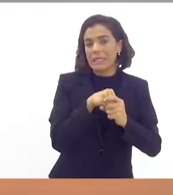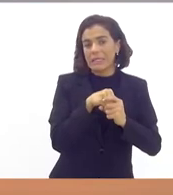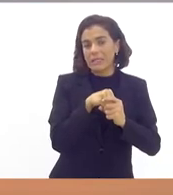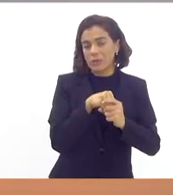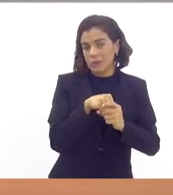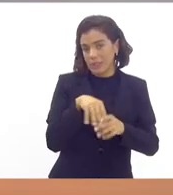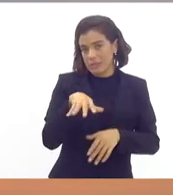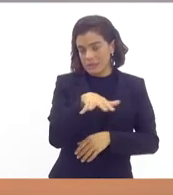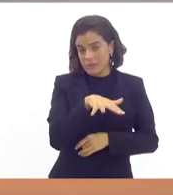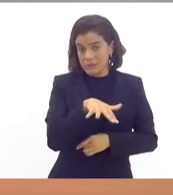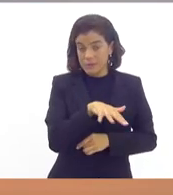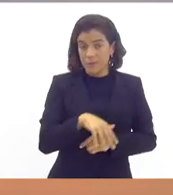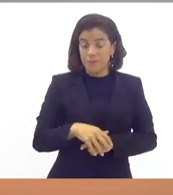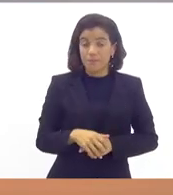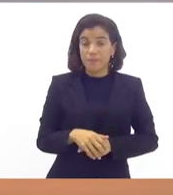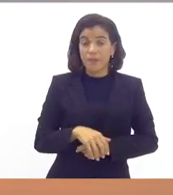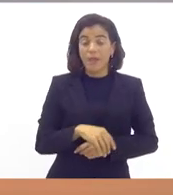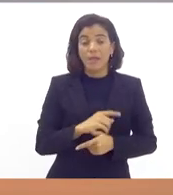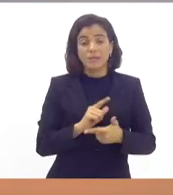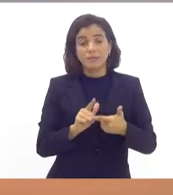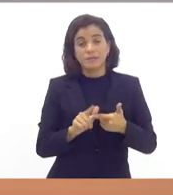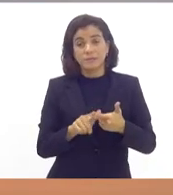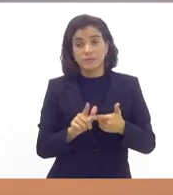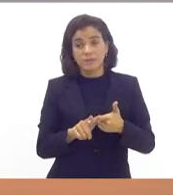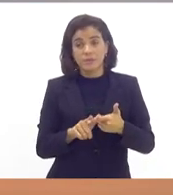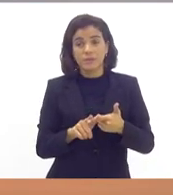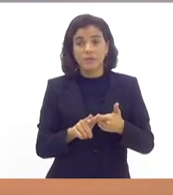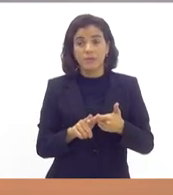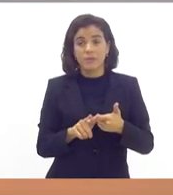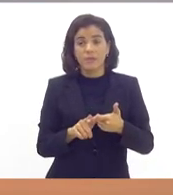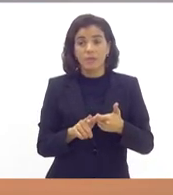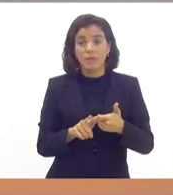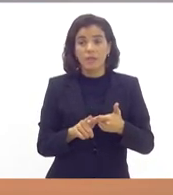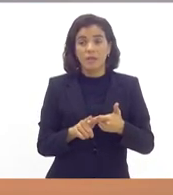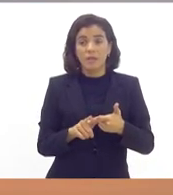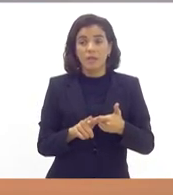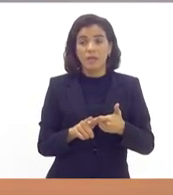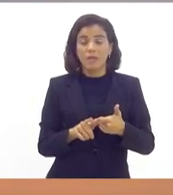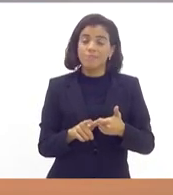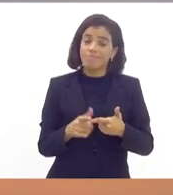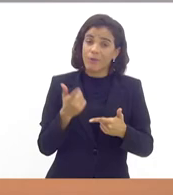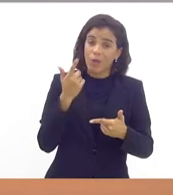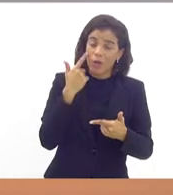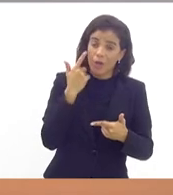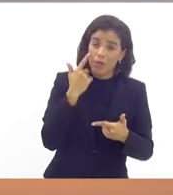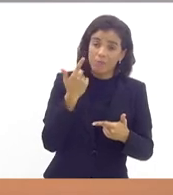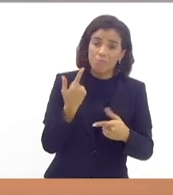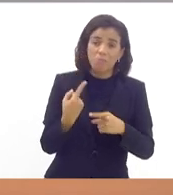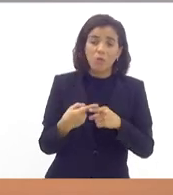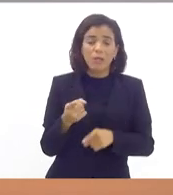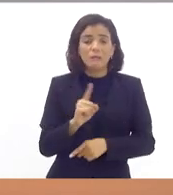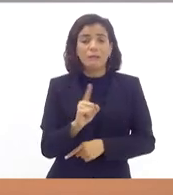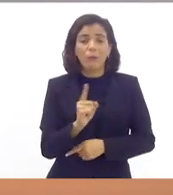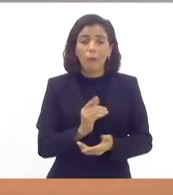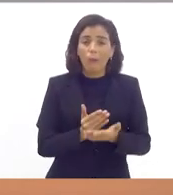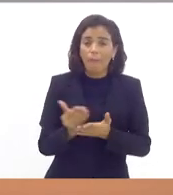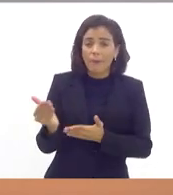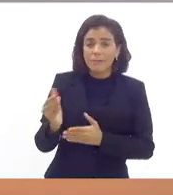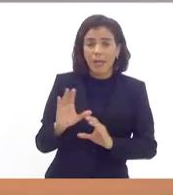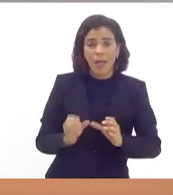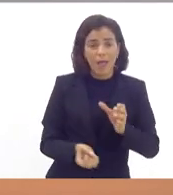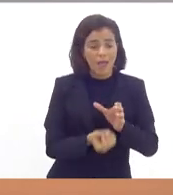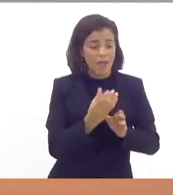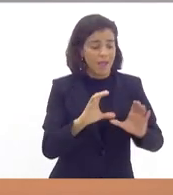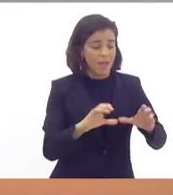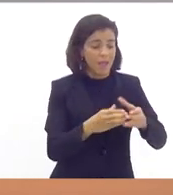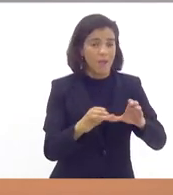da questão. A segunda questão é a questão de, olha, por que não começar a abrir comissões, etc. e tal.